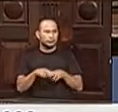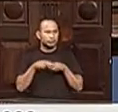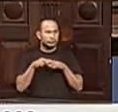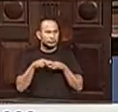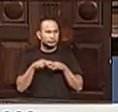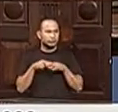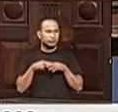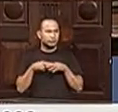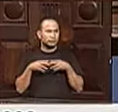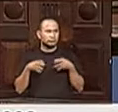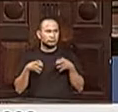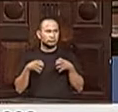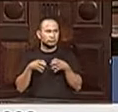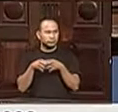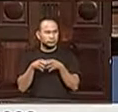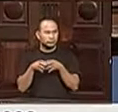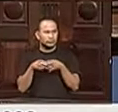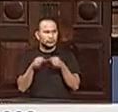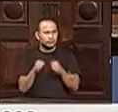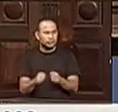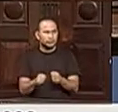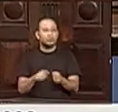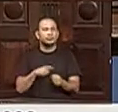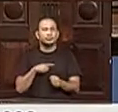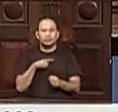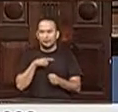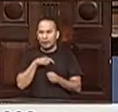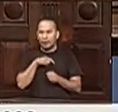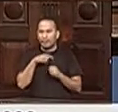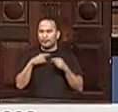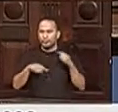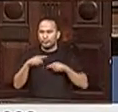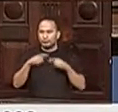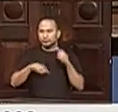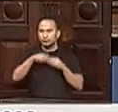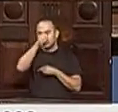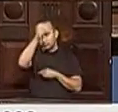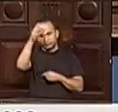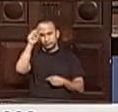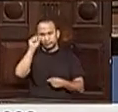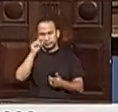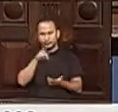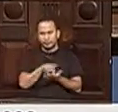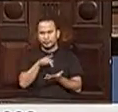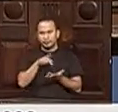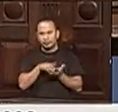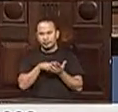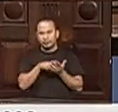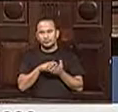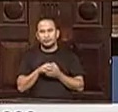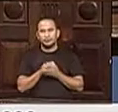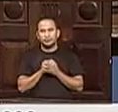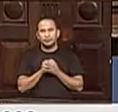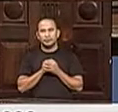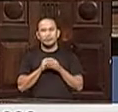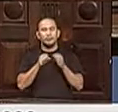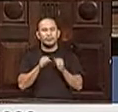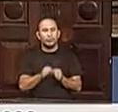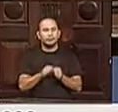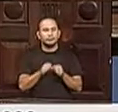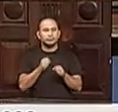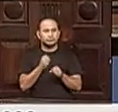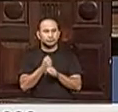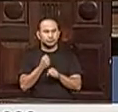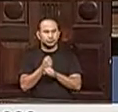essa comissão propor políticas públicas que realmente favoreçam essa